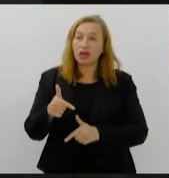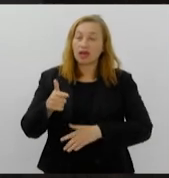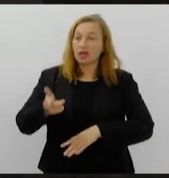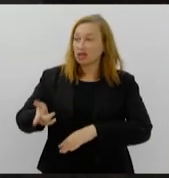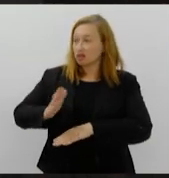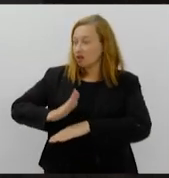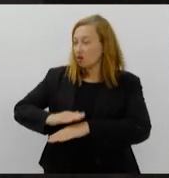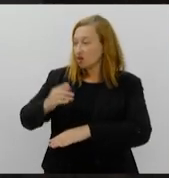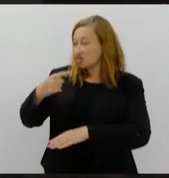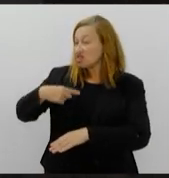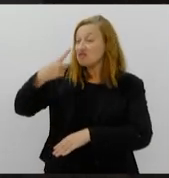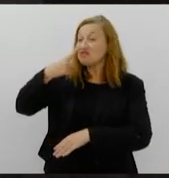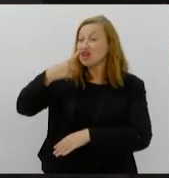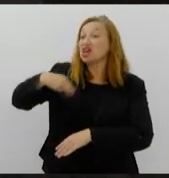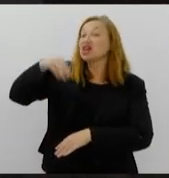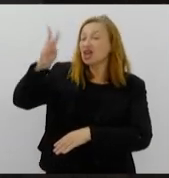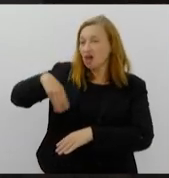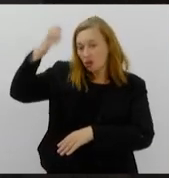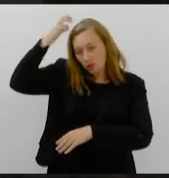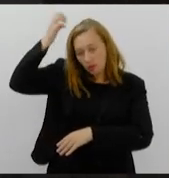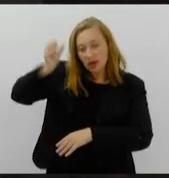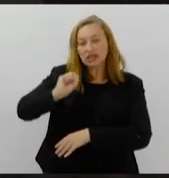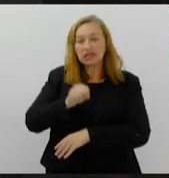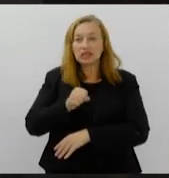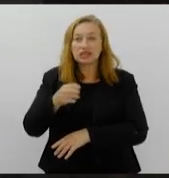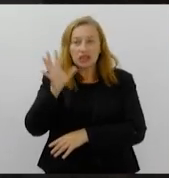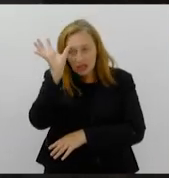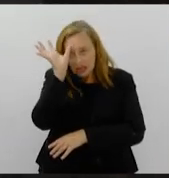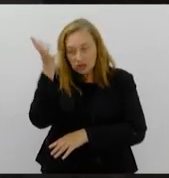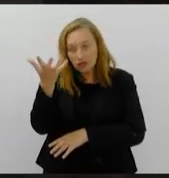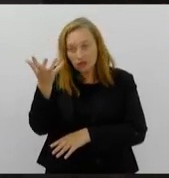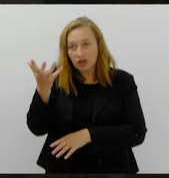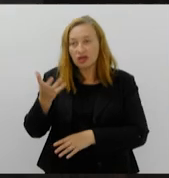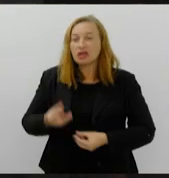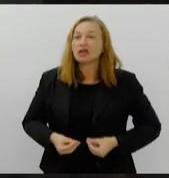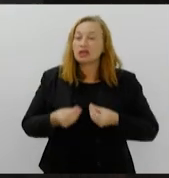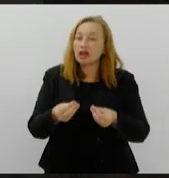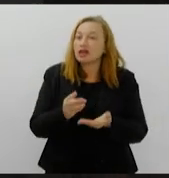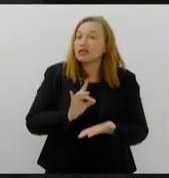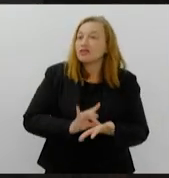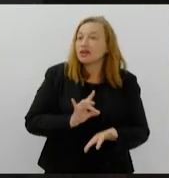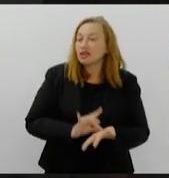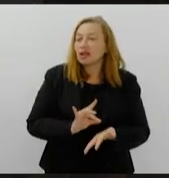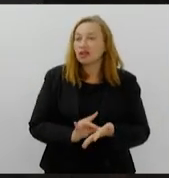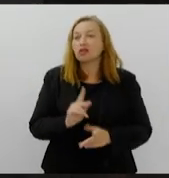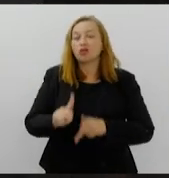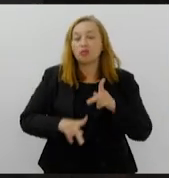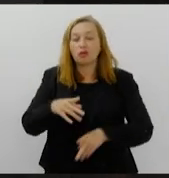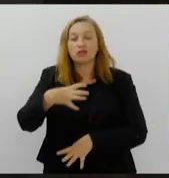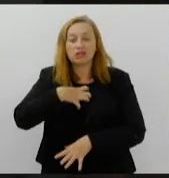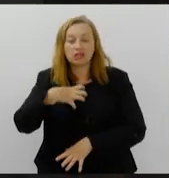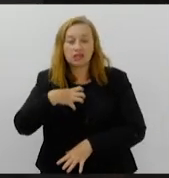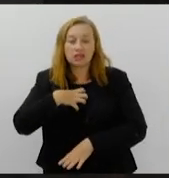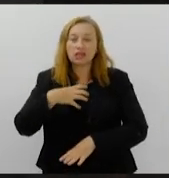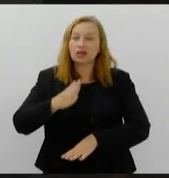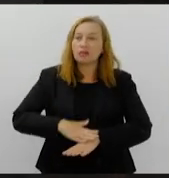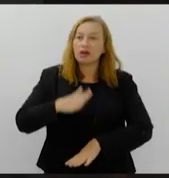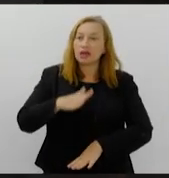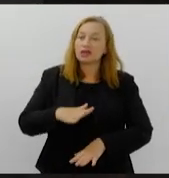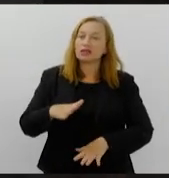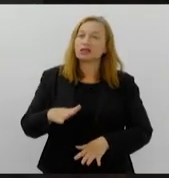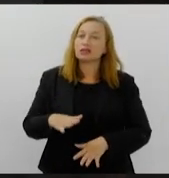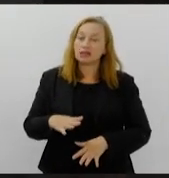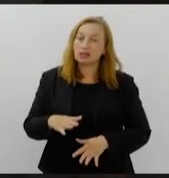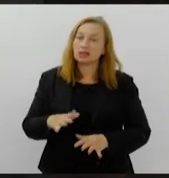eleger culpado, é hora da gente arrumar a solução e entregar de verdade para que a população se sinta cada vez mais abraçada. Mas